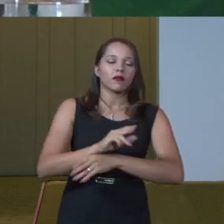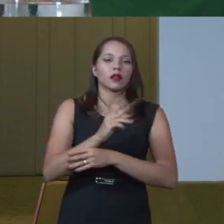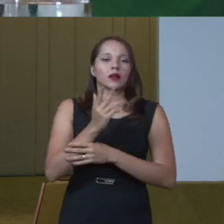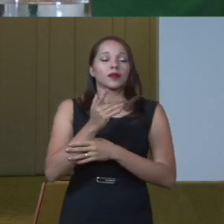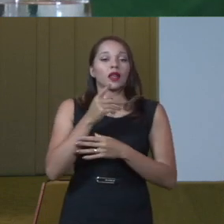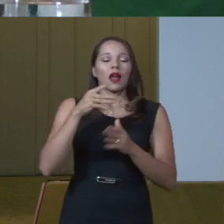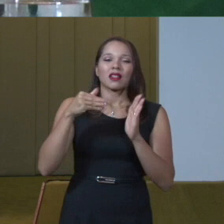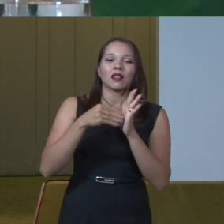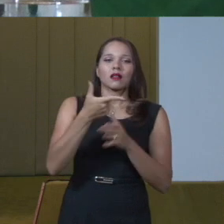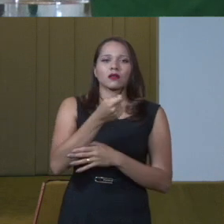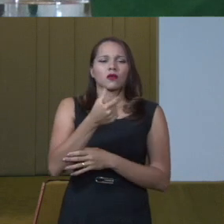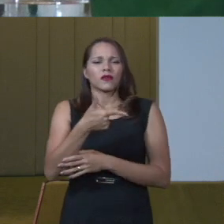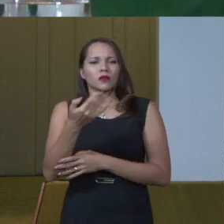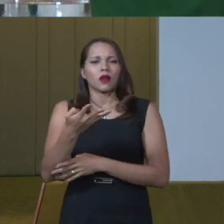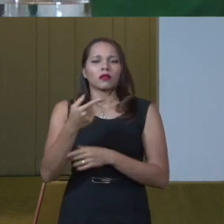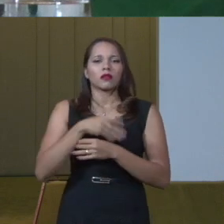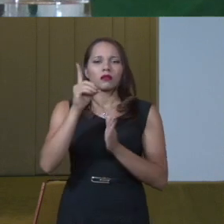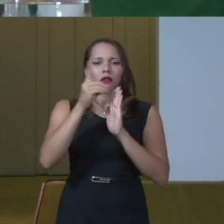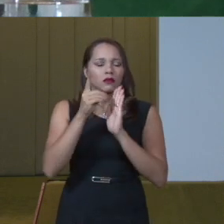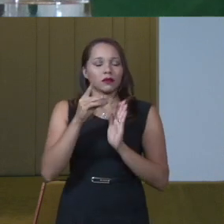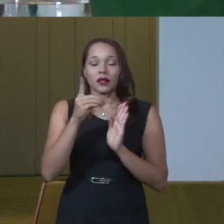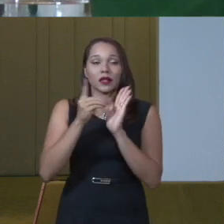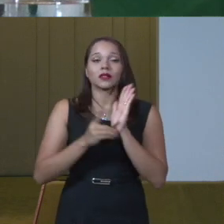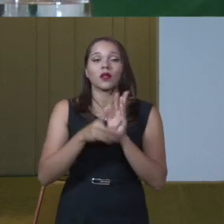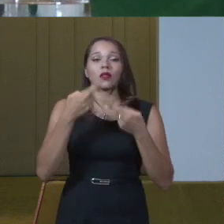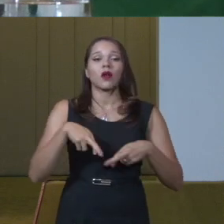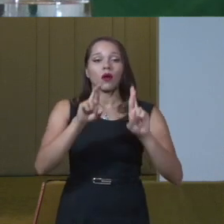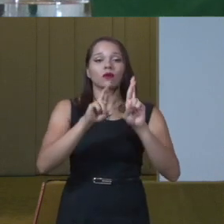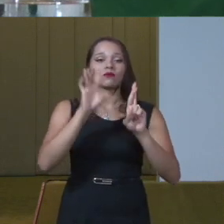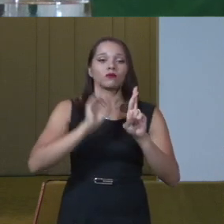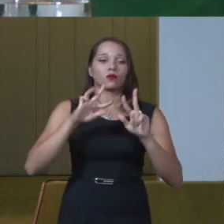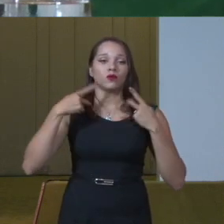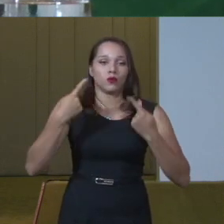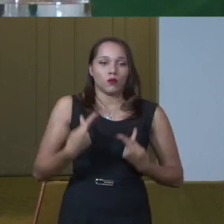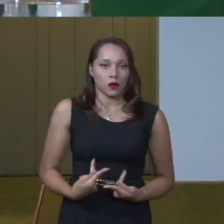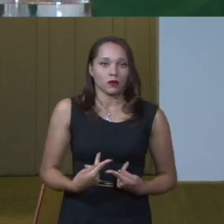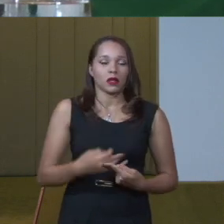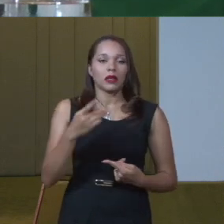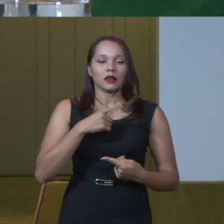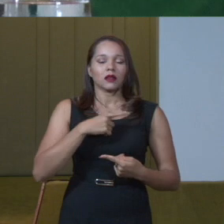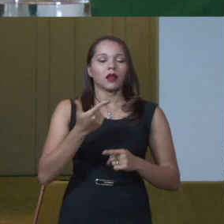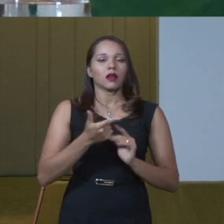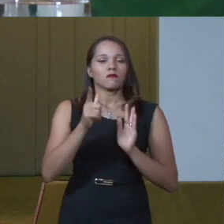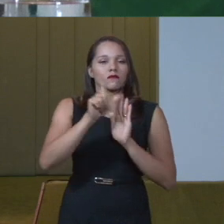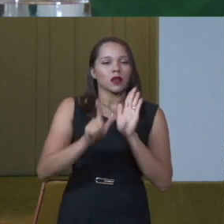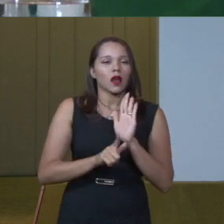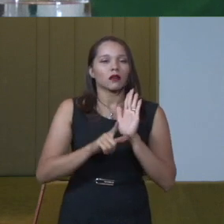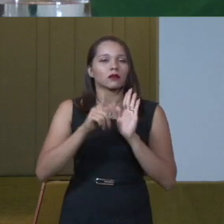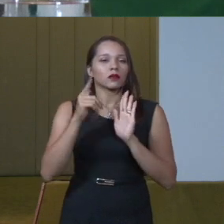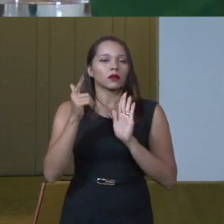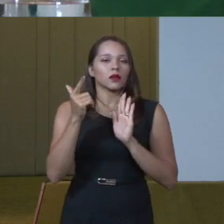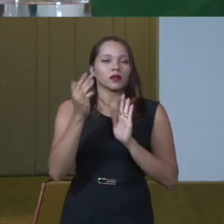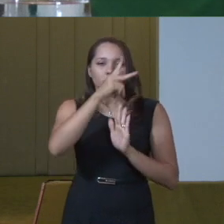2024, a negociação da Declaração da ONU sobre os Direitos Humanos de Afrodescendentes, deixando um legado tangível na Década